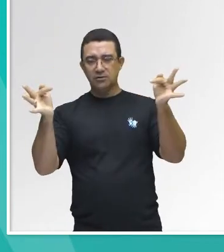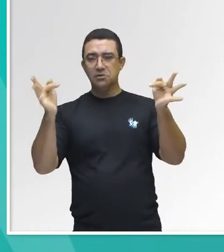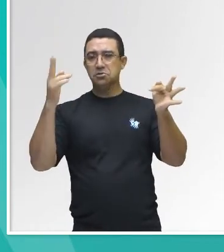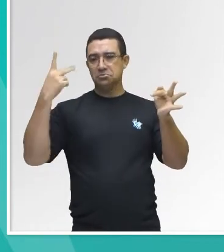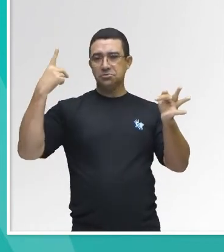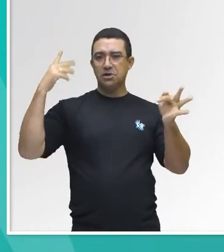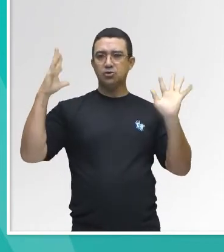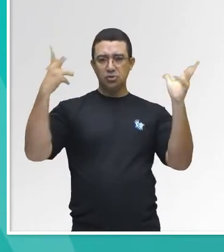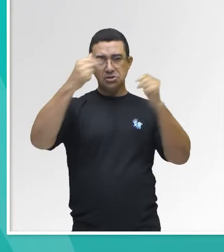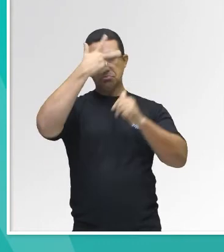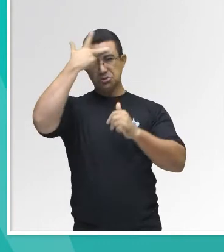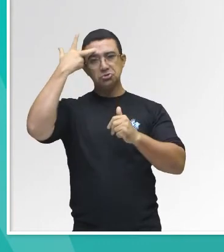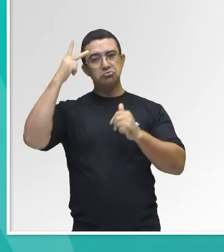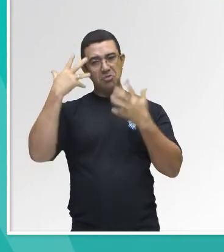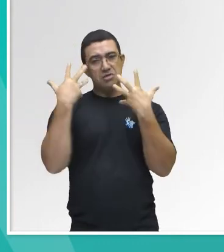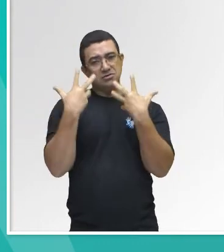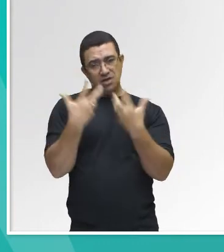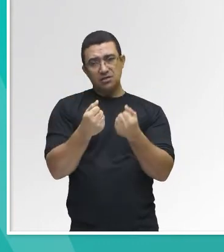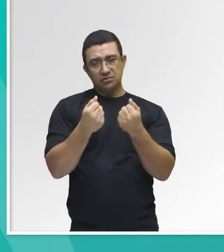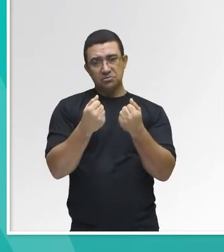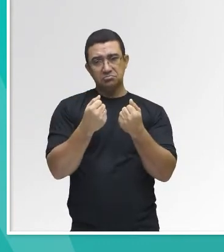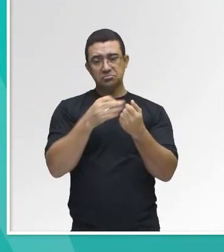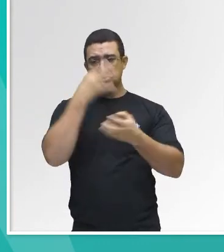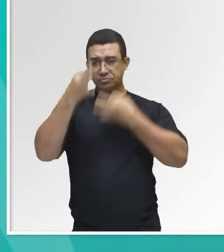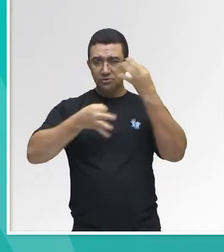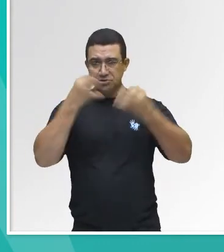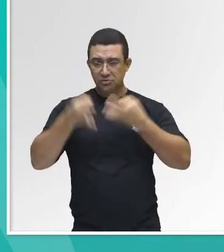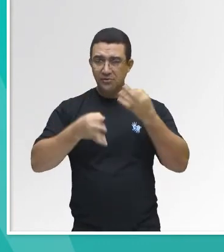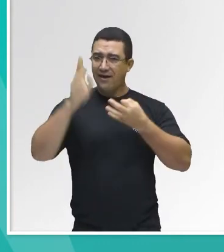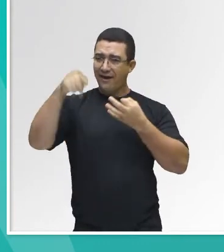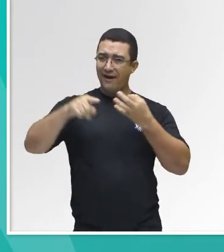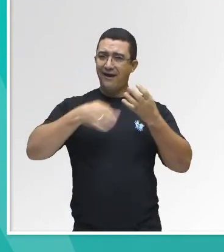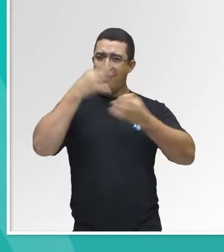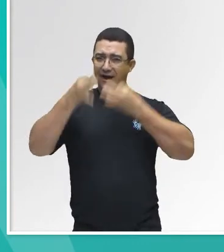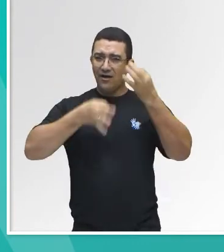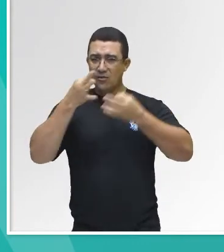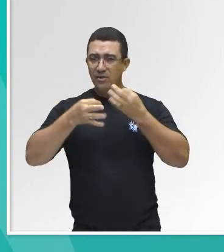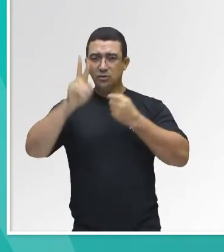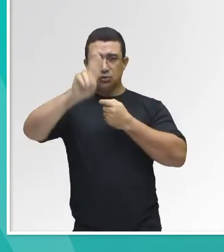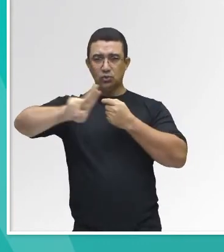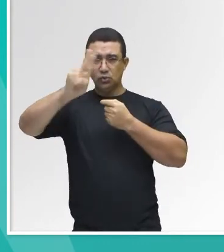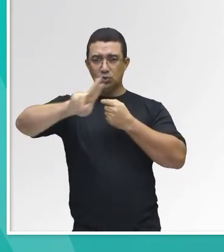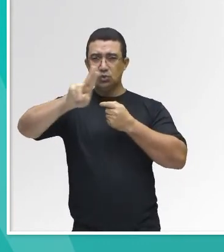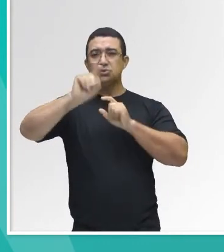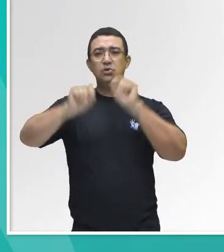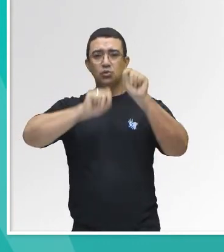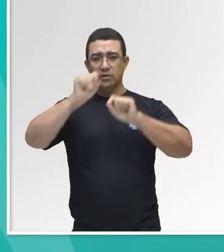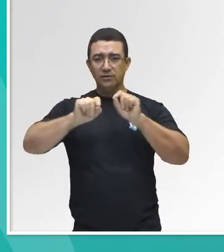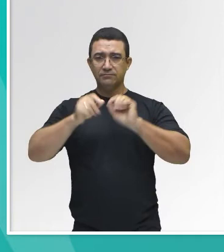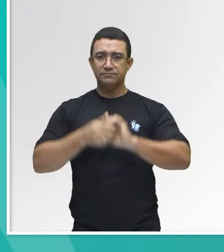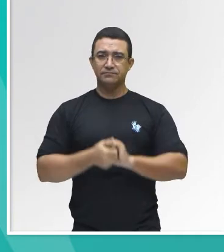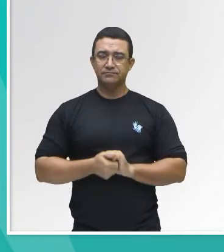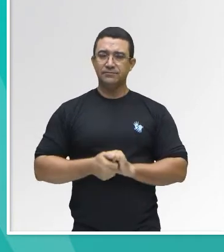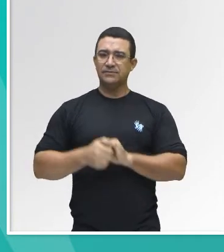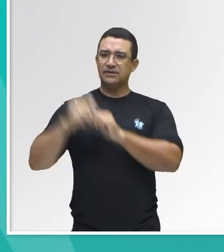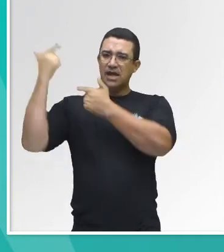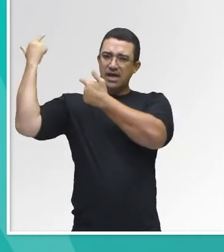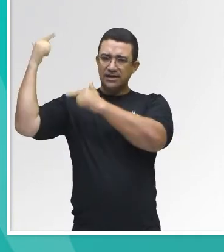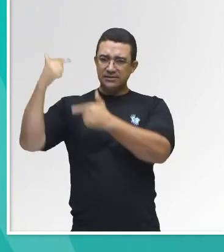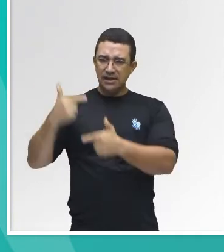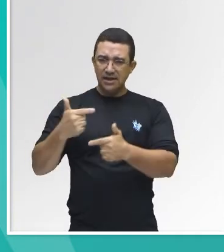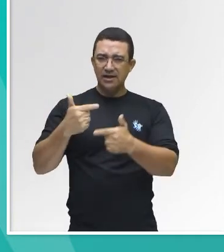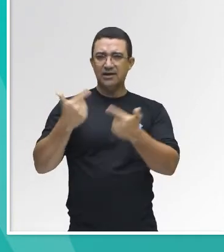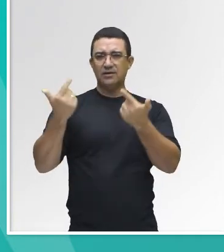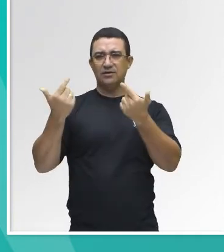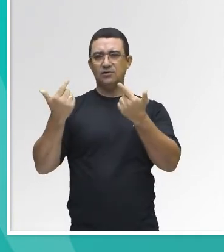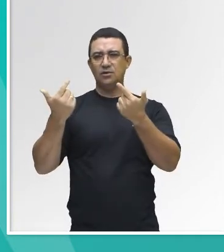discussão. Aqui, né, são aqueles argumentos que utilizam aqui a questão de tradição,